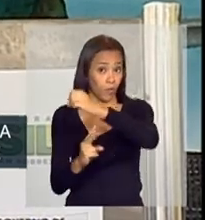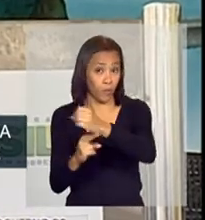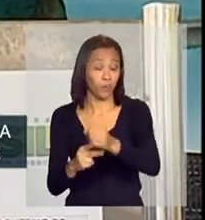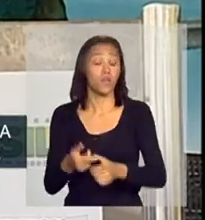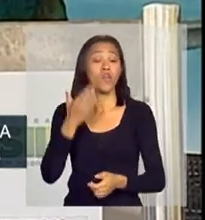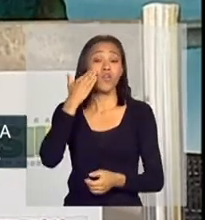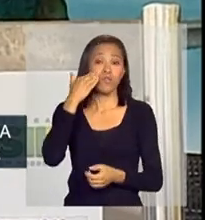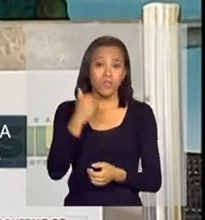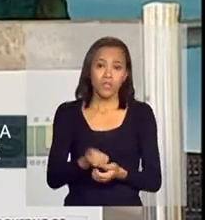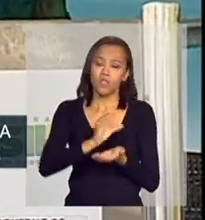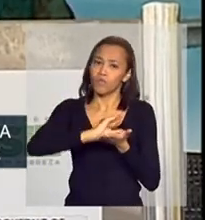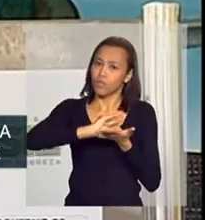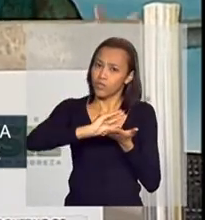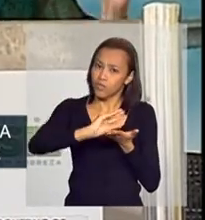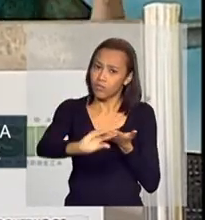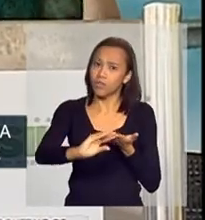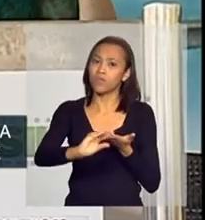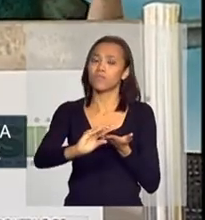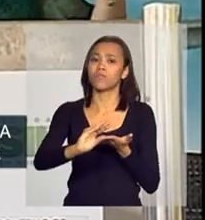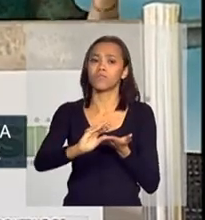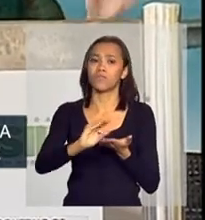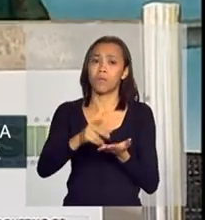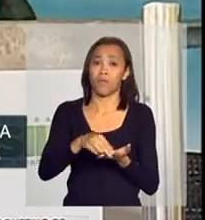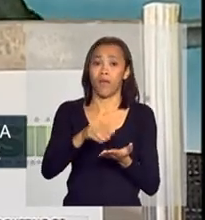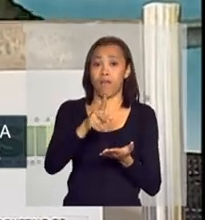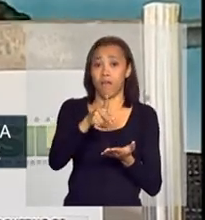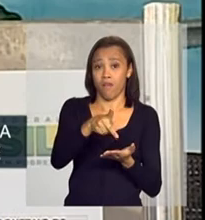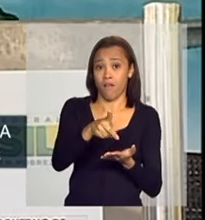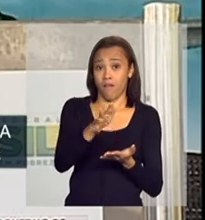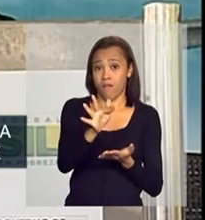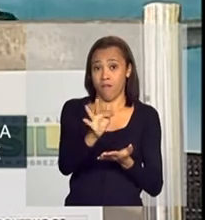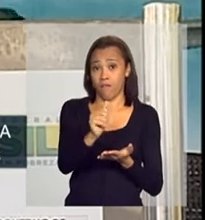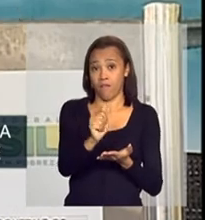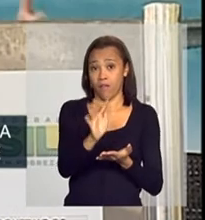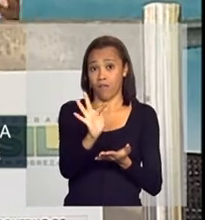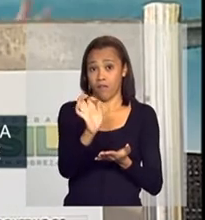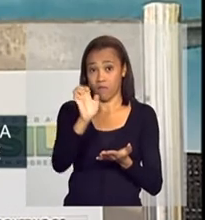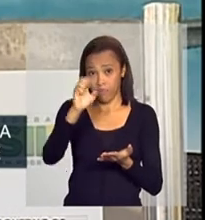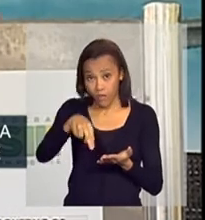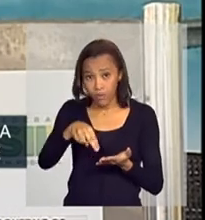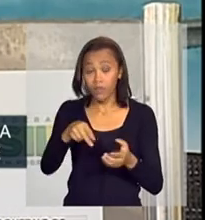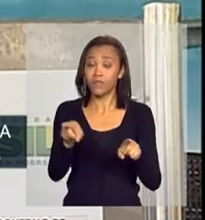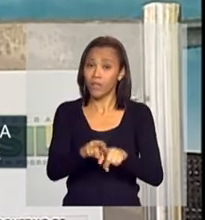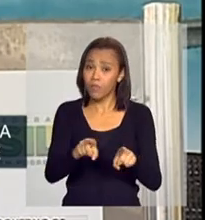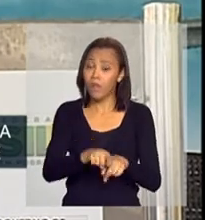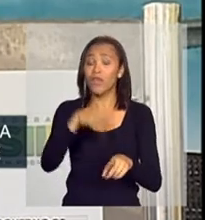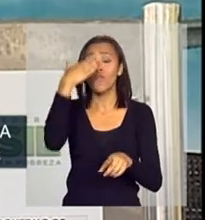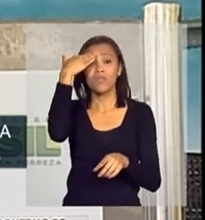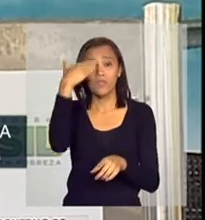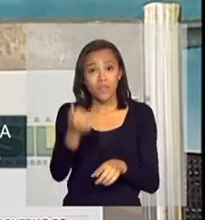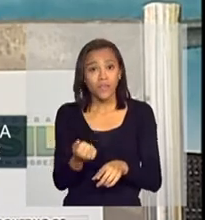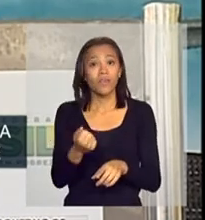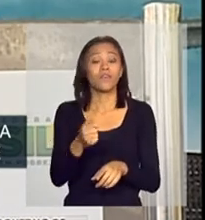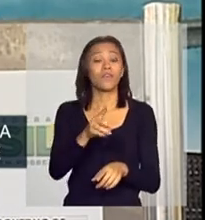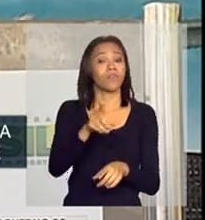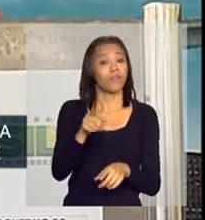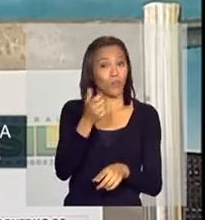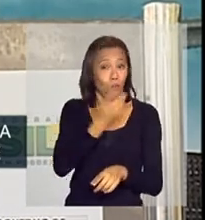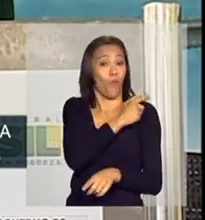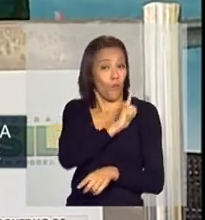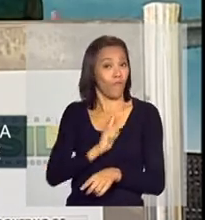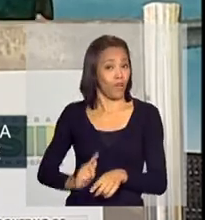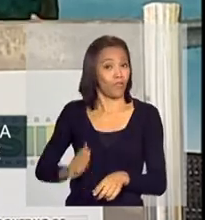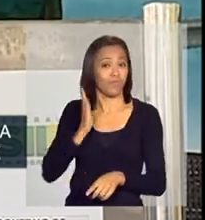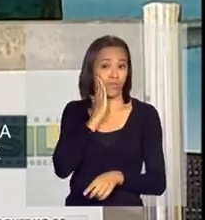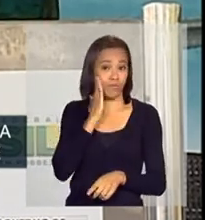investimento importante aqui para a Fafem, eu sei de uma coisa que também o DEDA